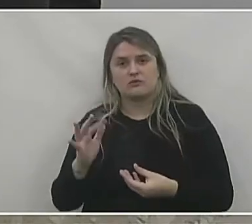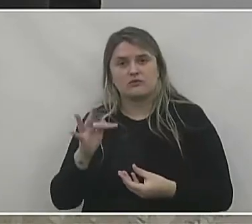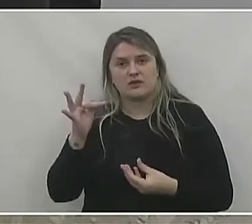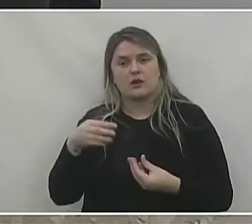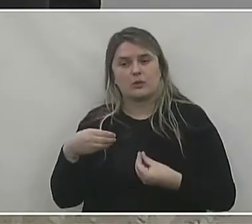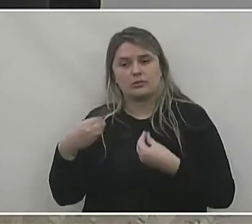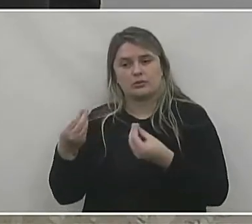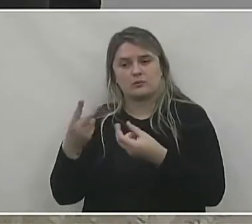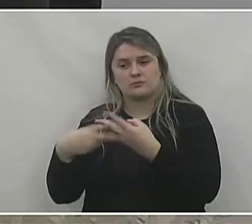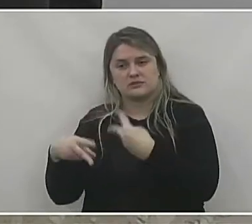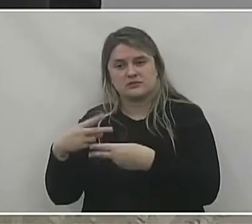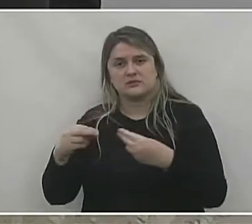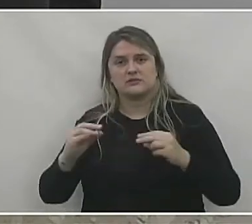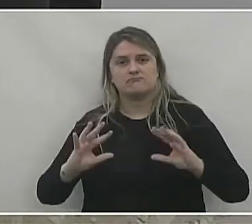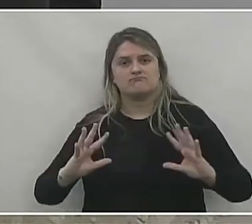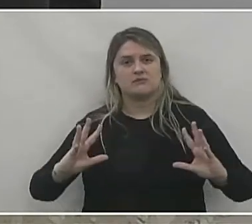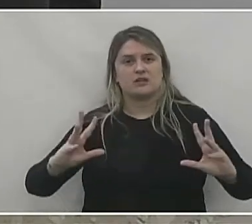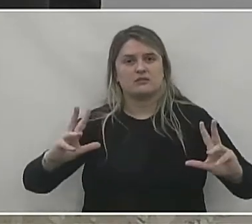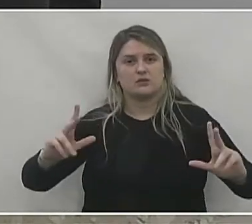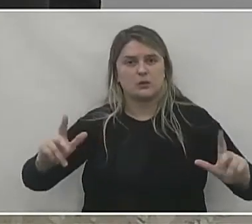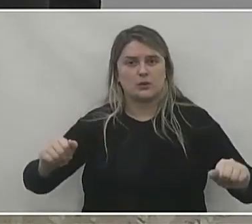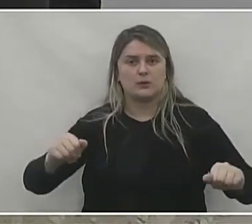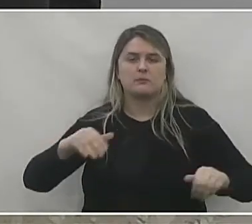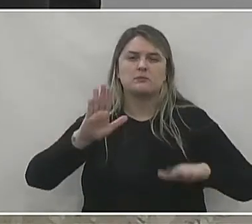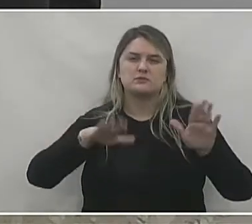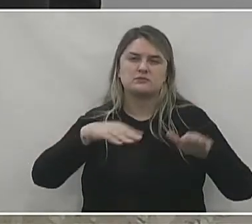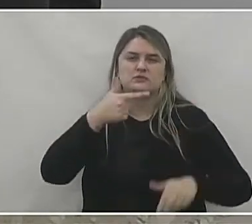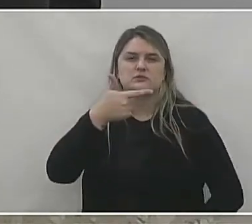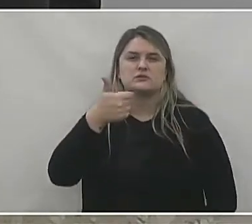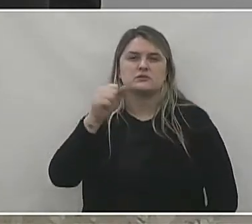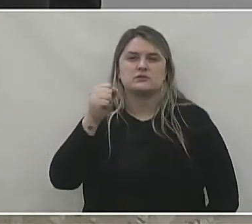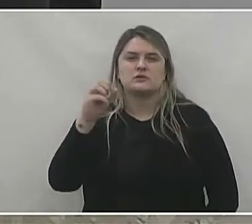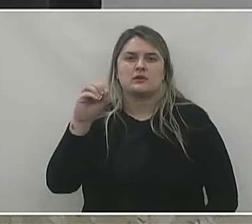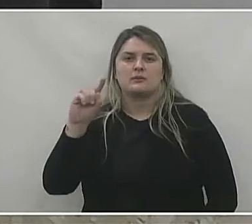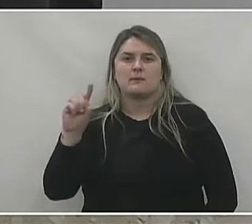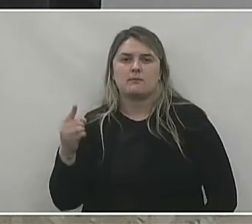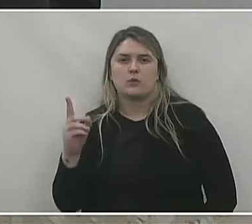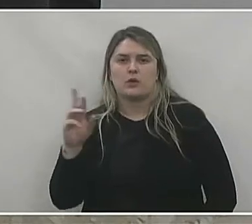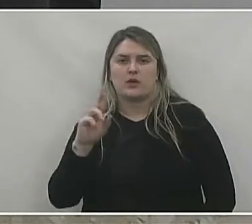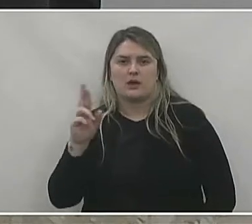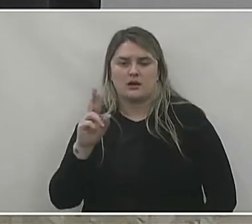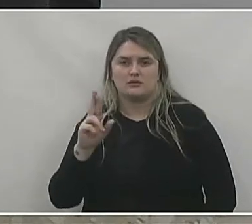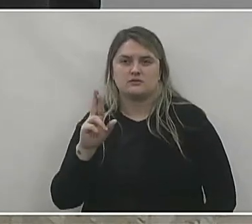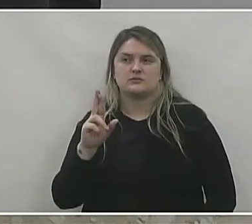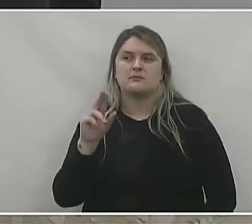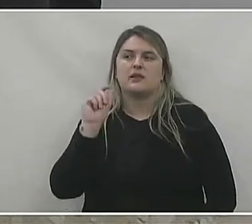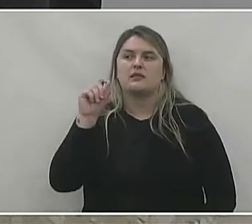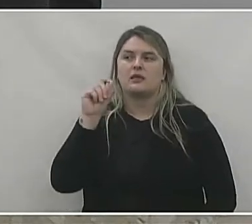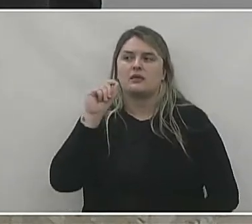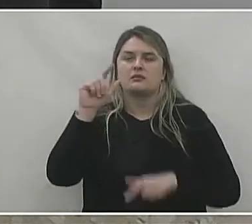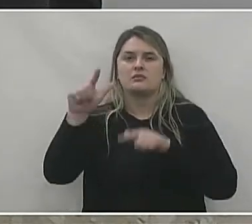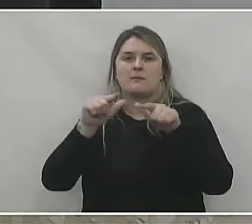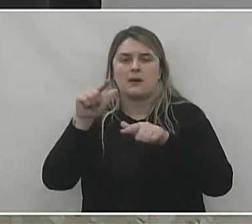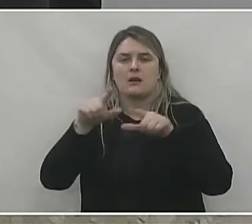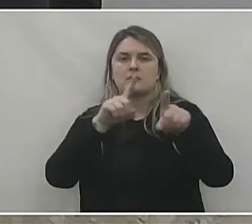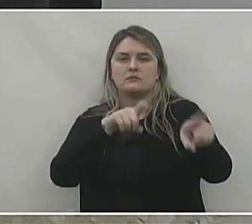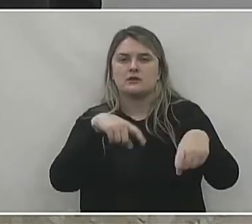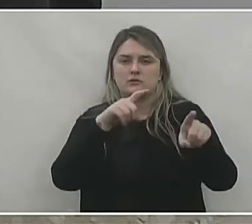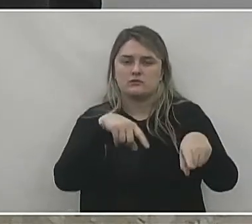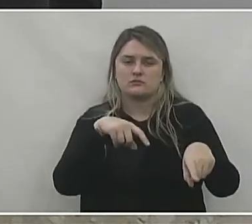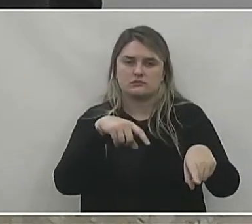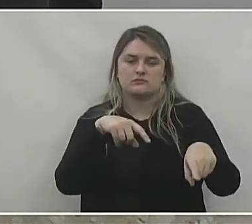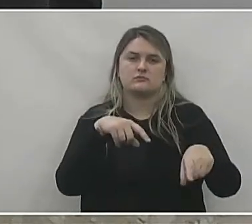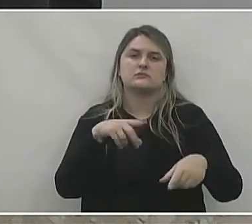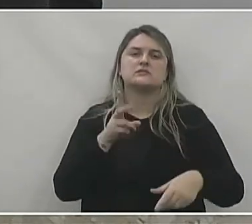deputado, aí, o trator, de aproximadamente 280 mil para todos esses trabalhadores aí que